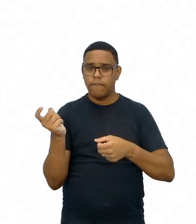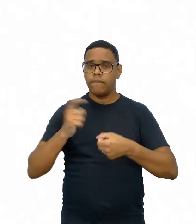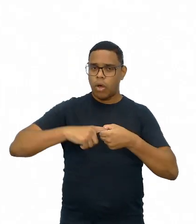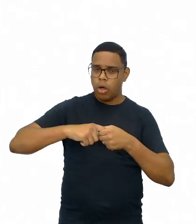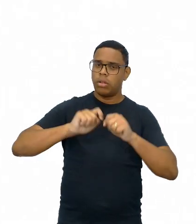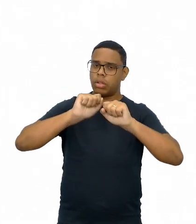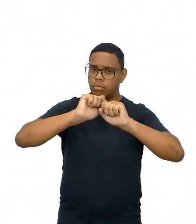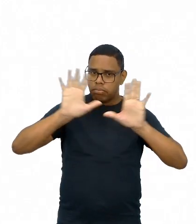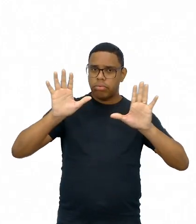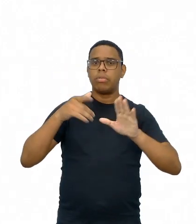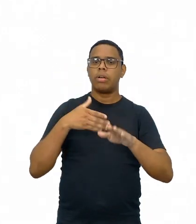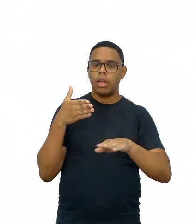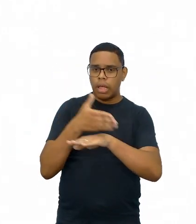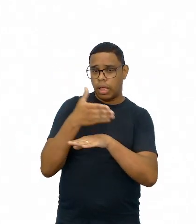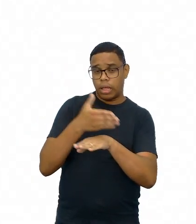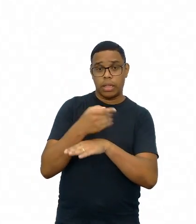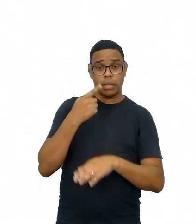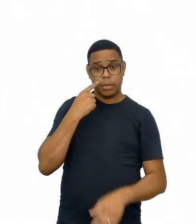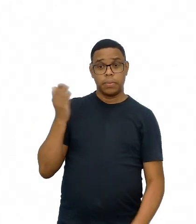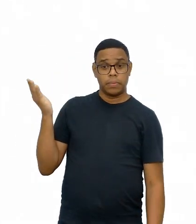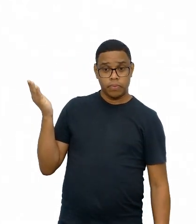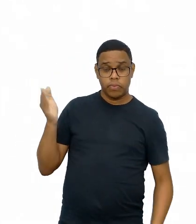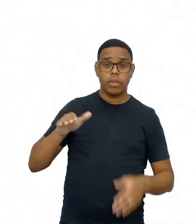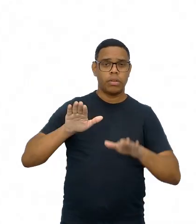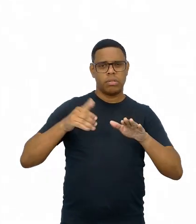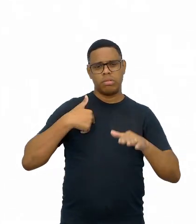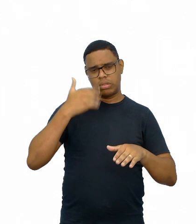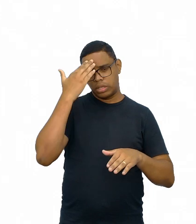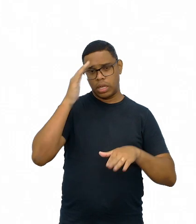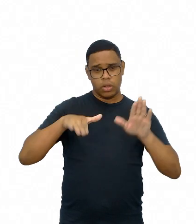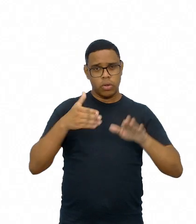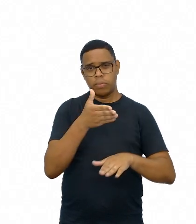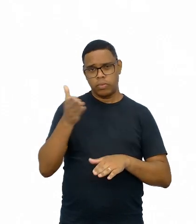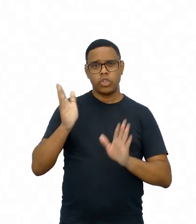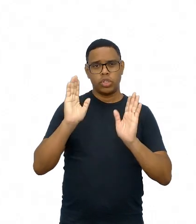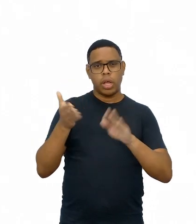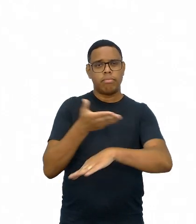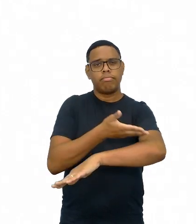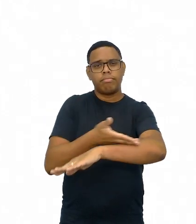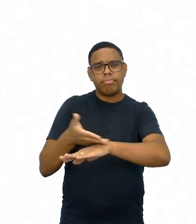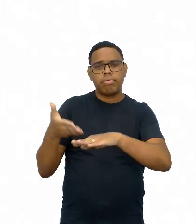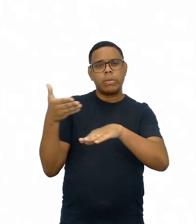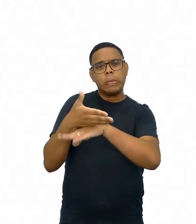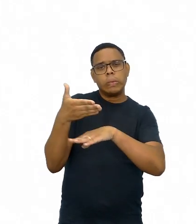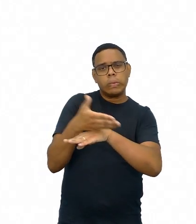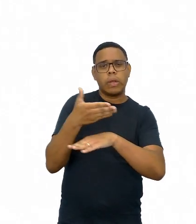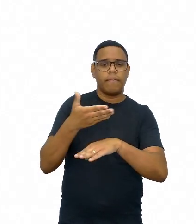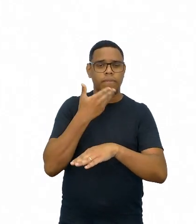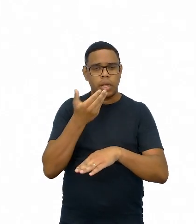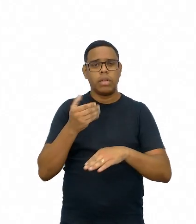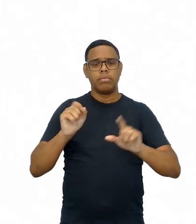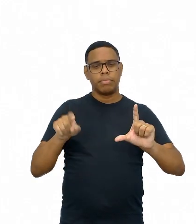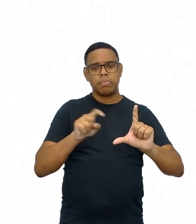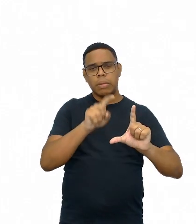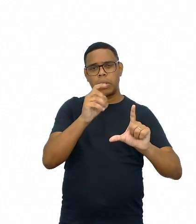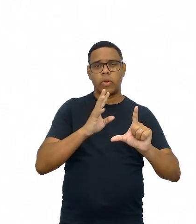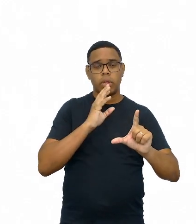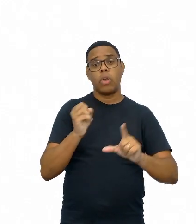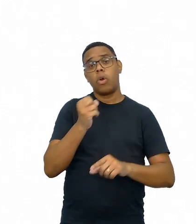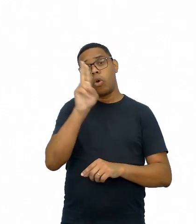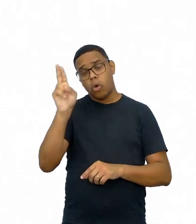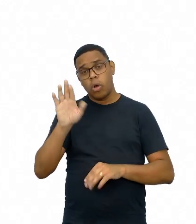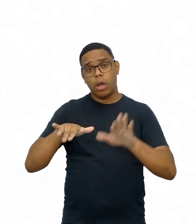estarem acessando o material. Eu sei que alguns professores já fazem isso, outros já têm um pouco mais de dificuldade, então por isso que